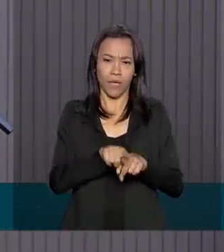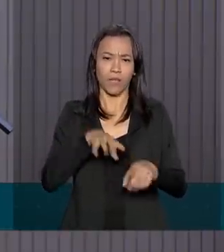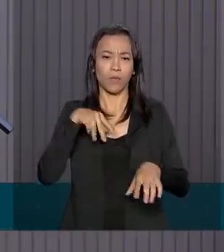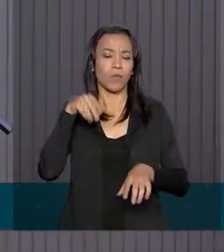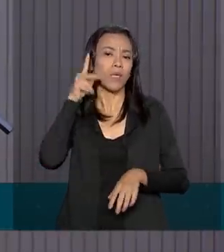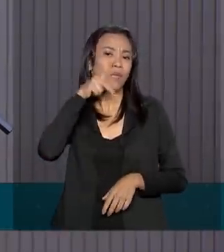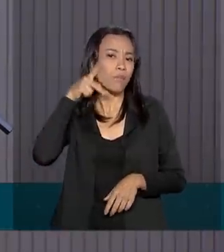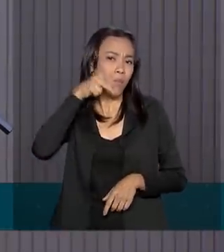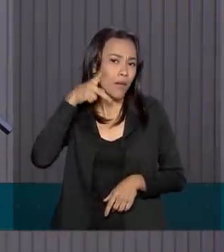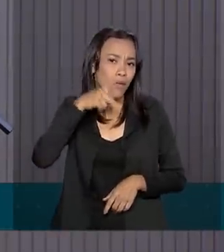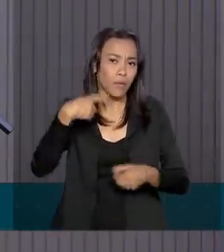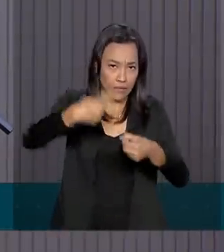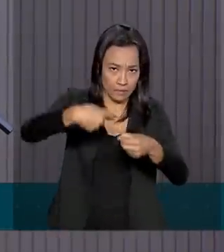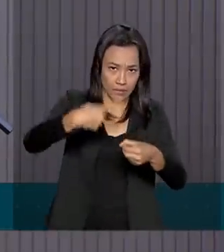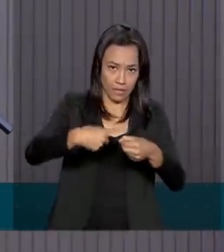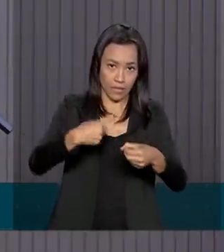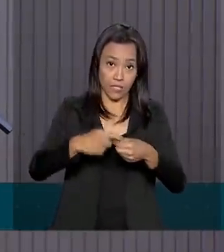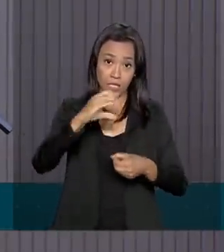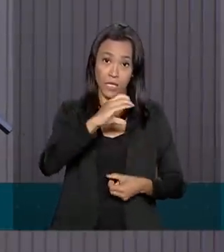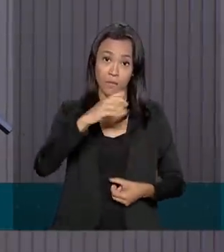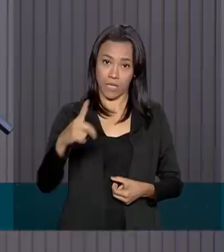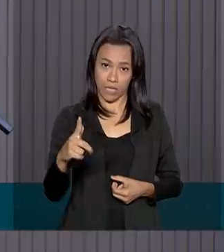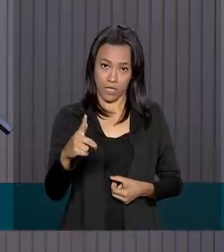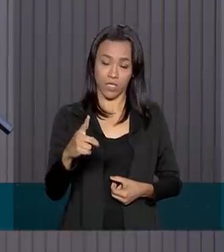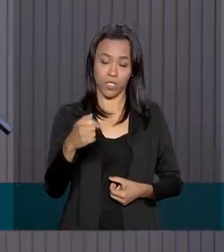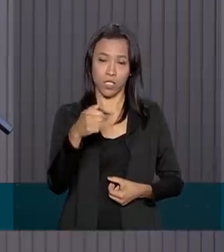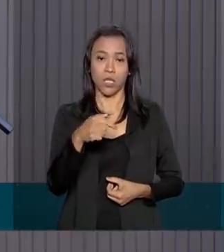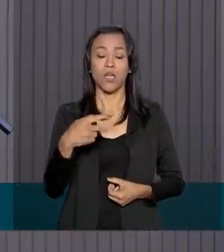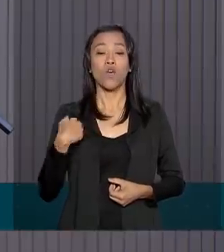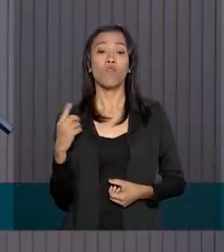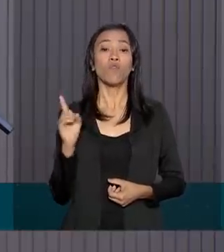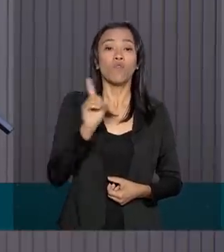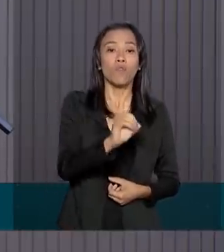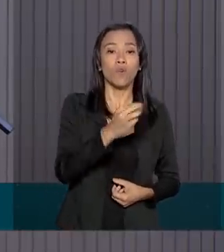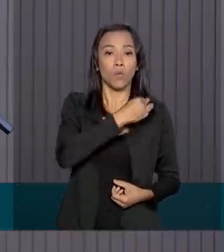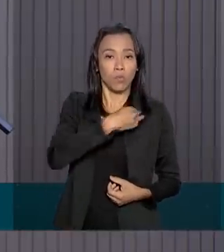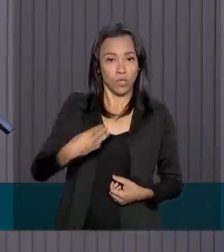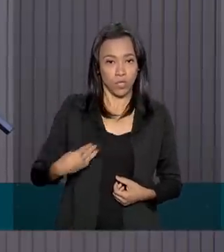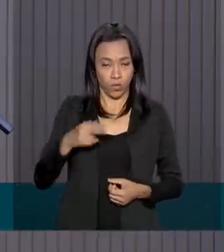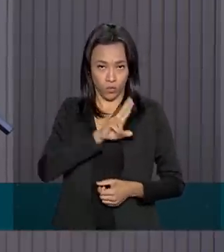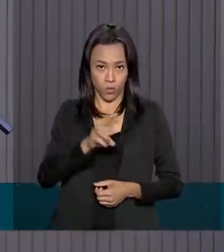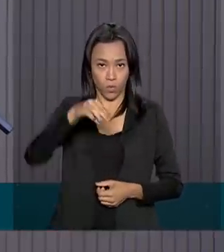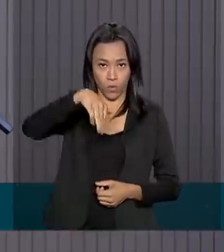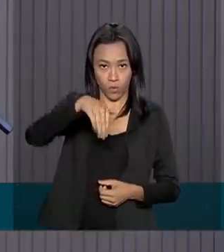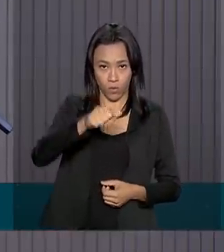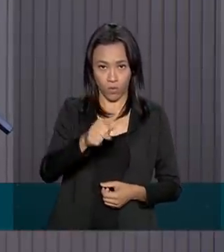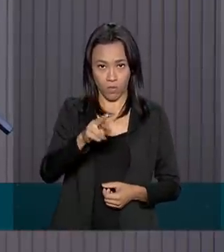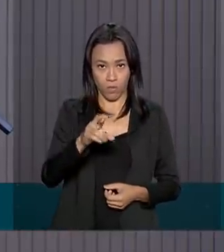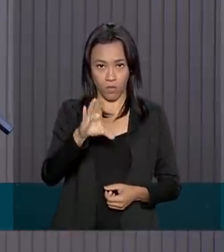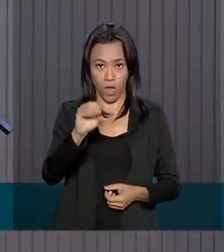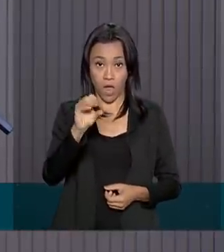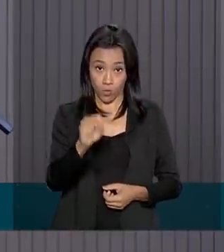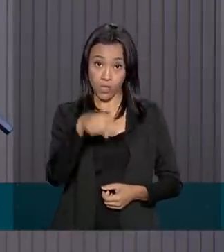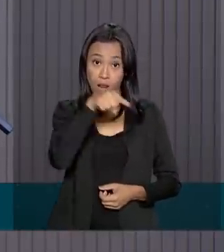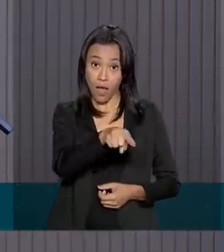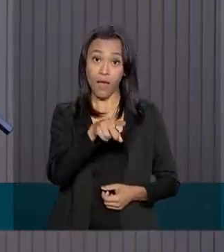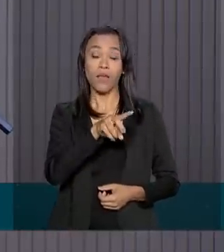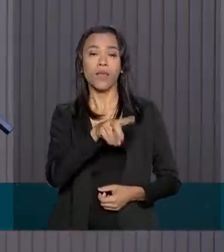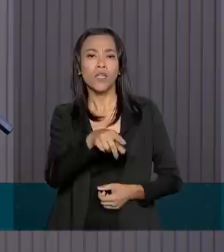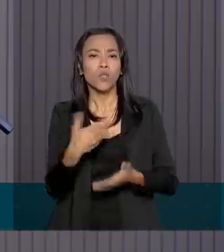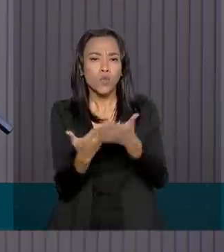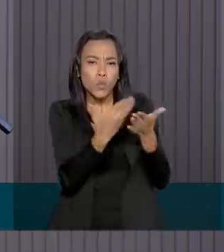astronauta. Ele está inaugurando lá o Centro de Teste e Tecnologias